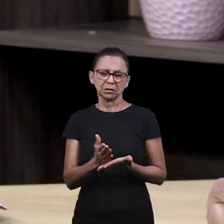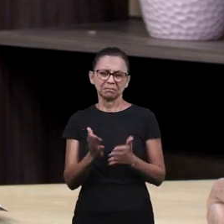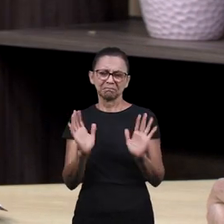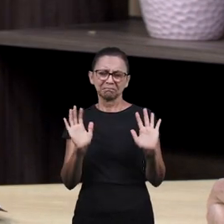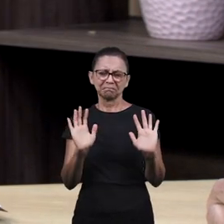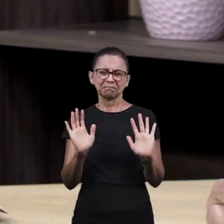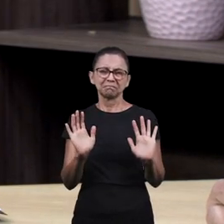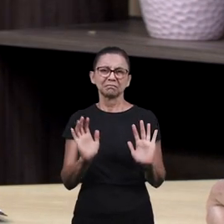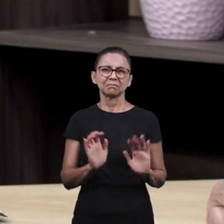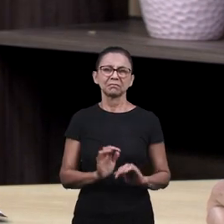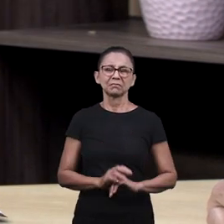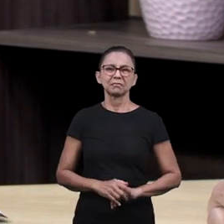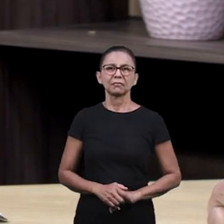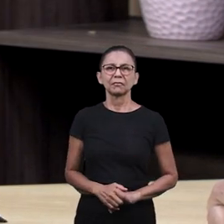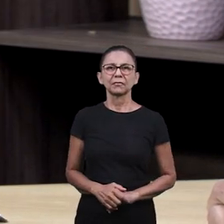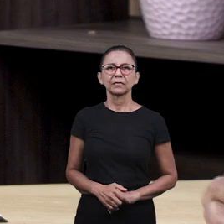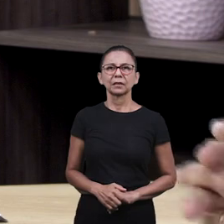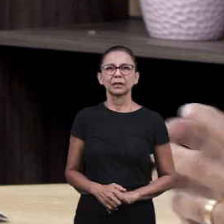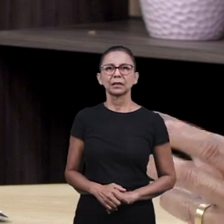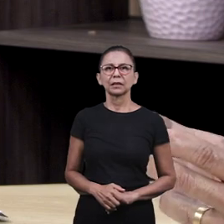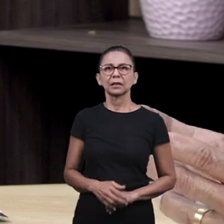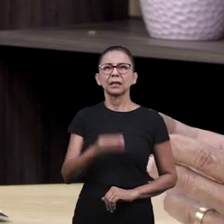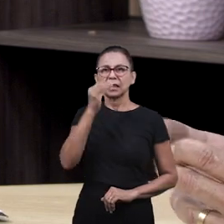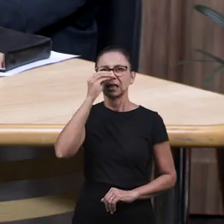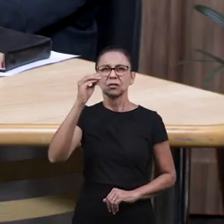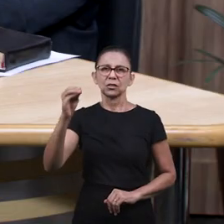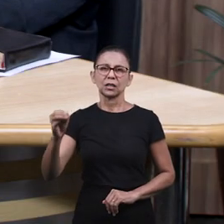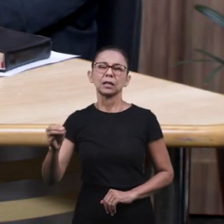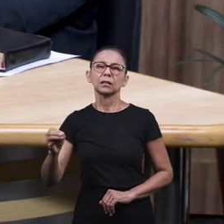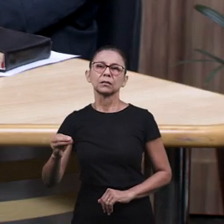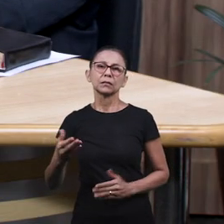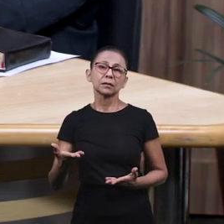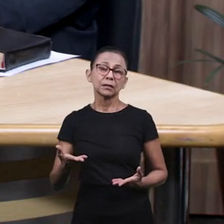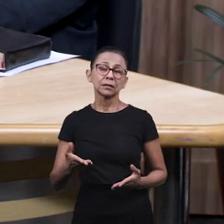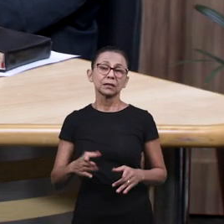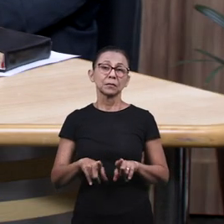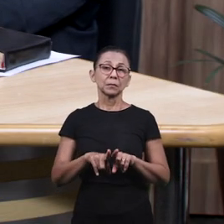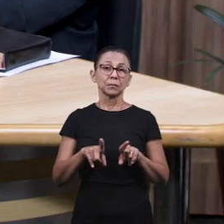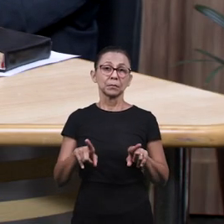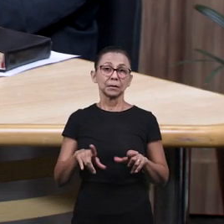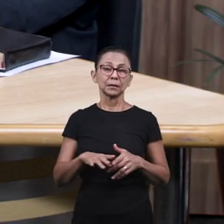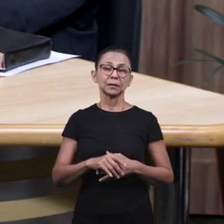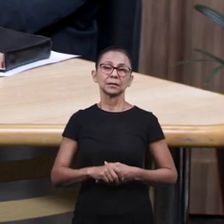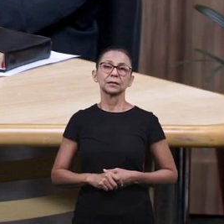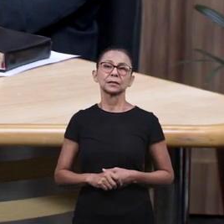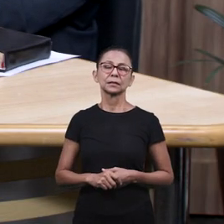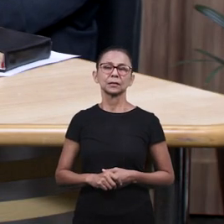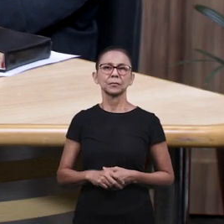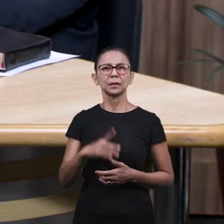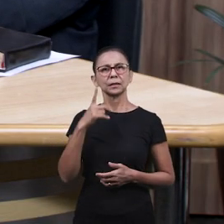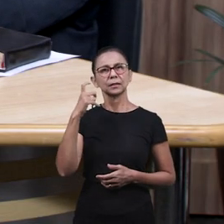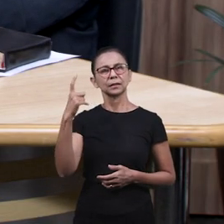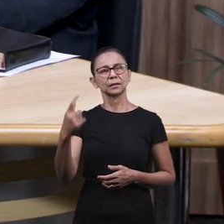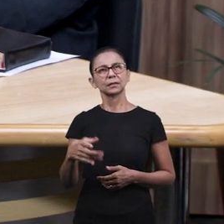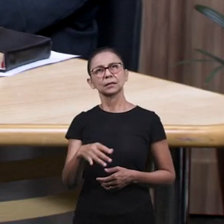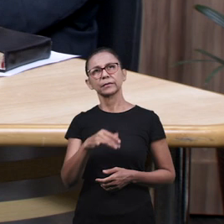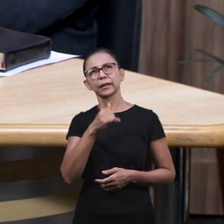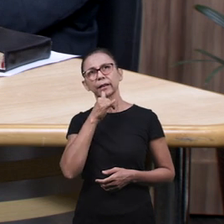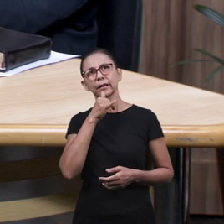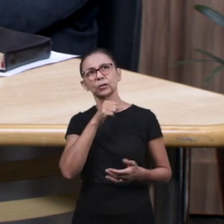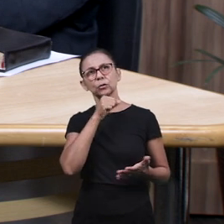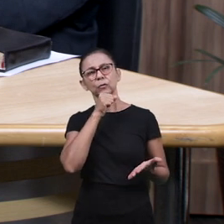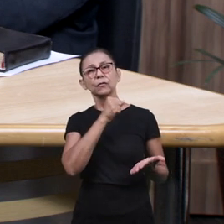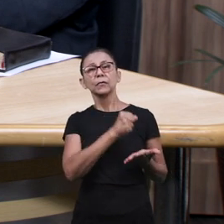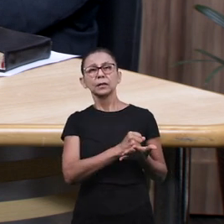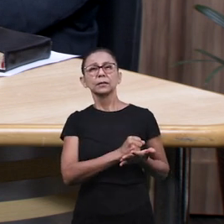de todo o processo. E é maravilhoso nós sabermos que lá no Velho Testamento, onde às vezes você fazendo uma